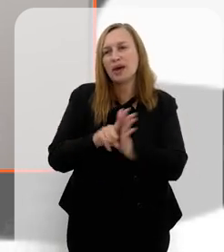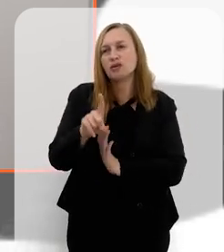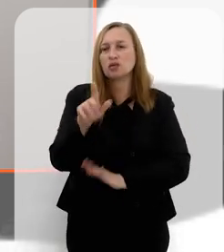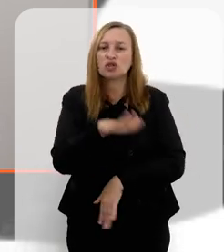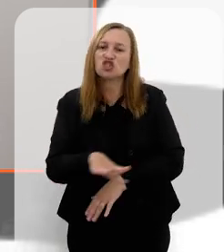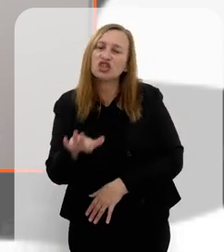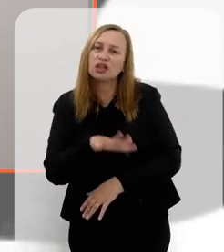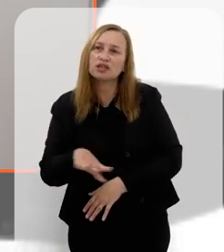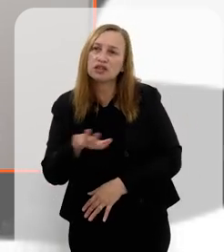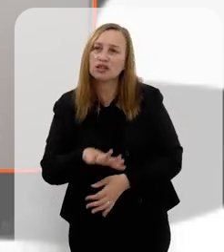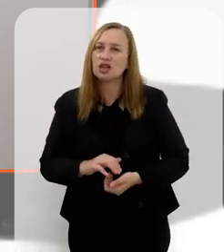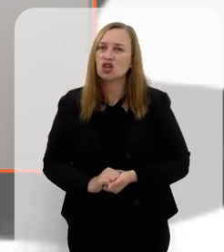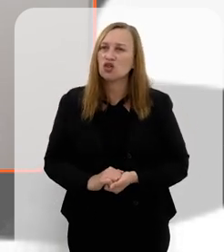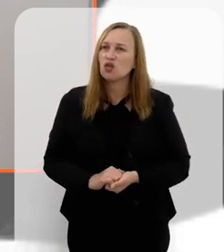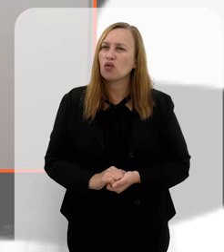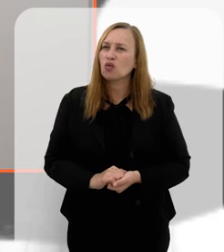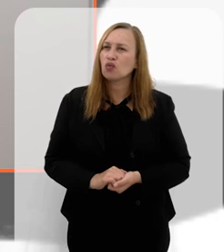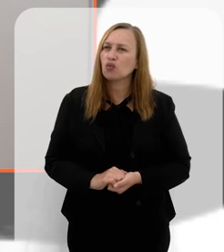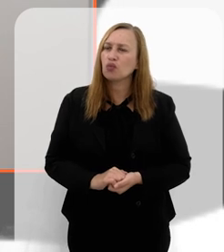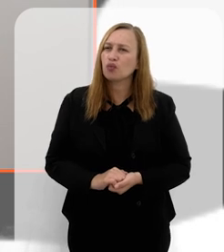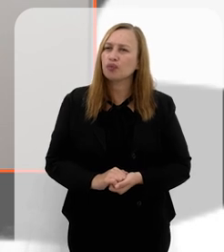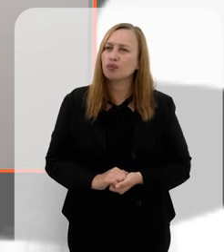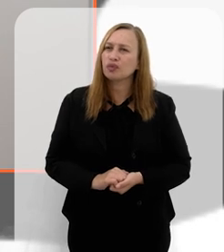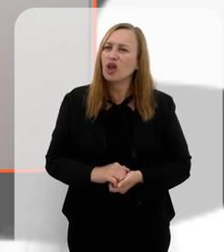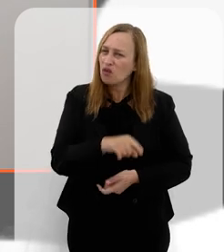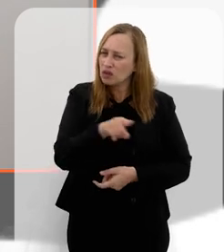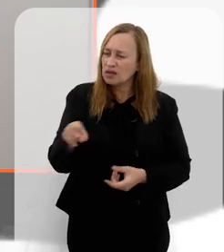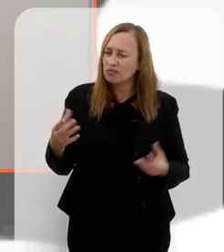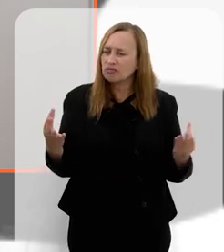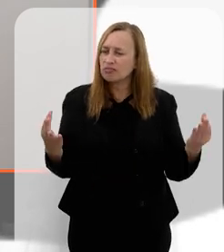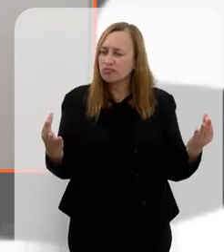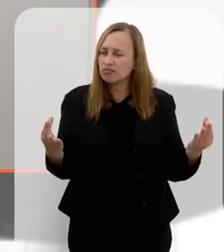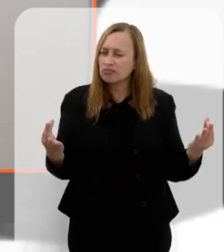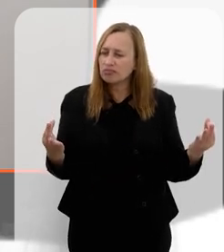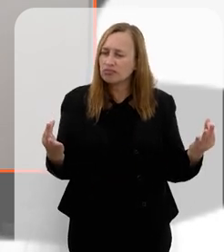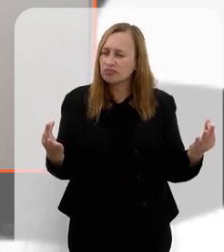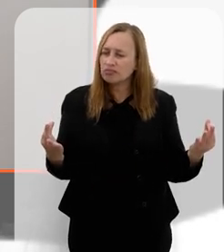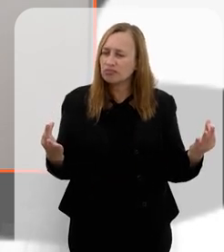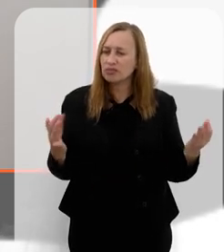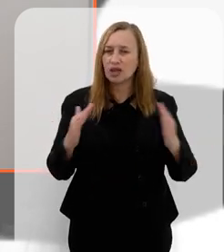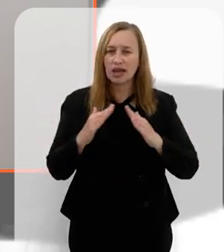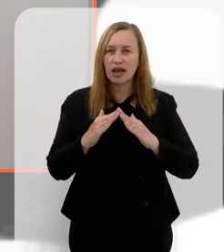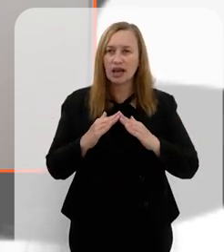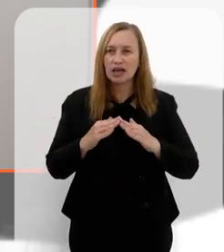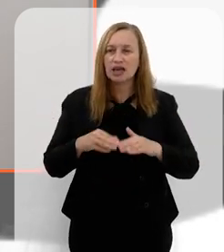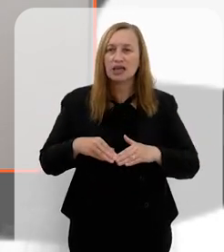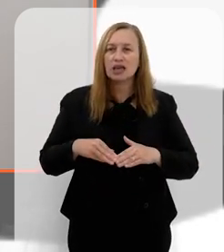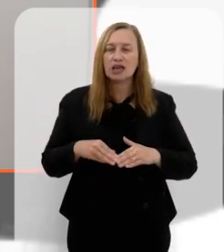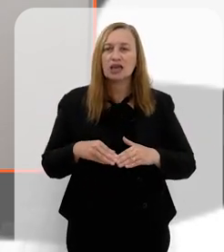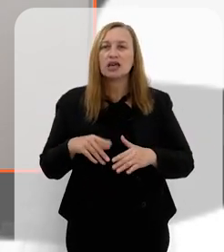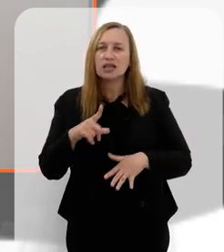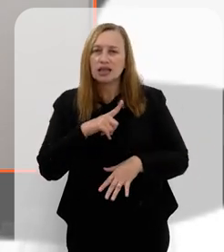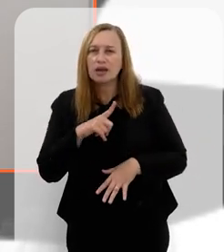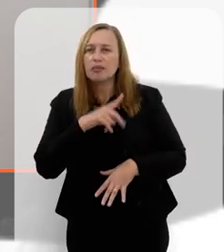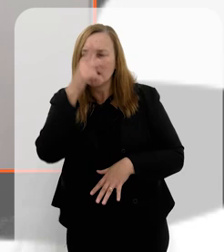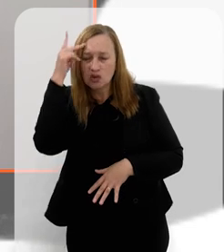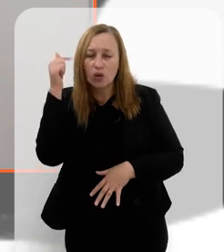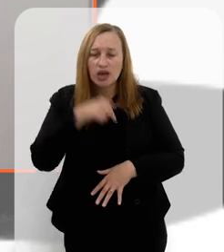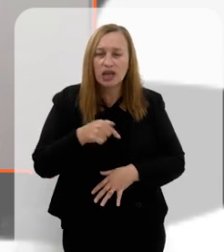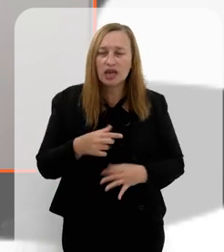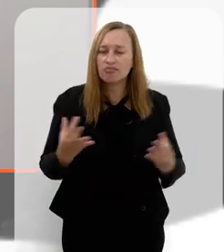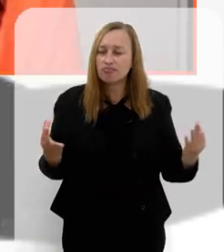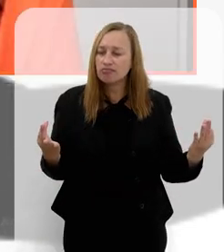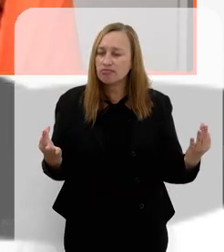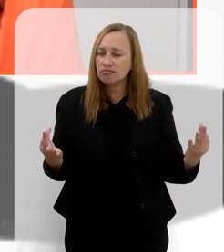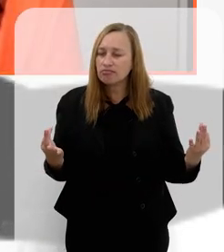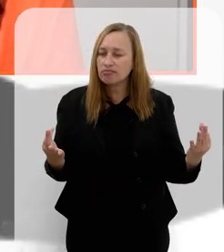ele perguntou para as crianças: vocês meditaram em casa? Alguém aqui meditou em